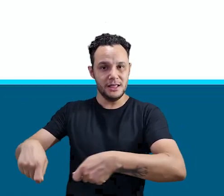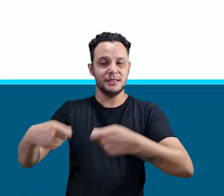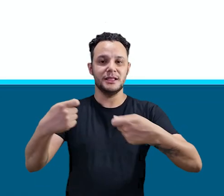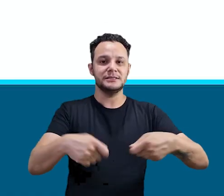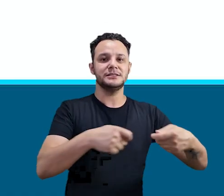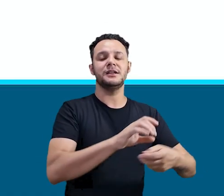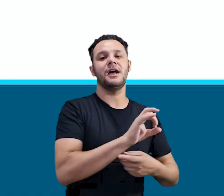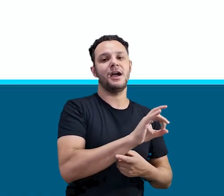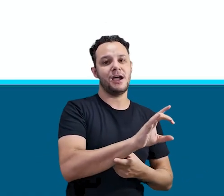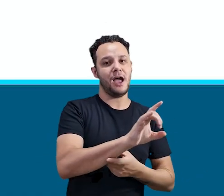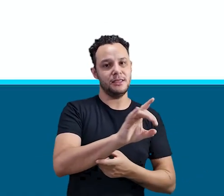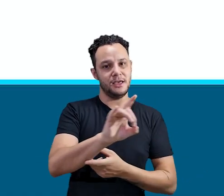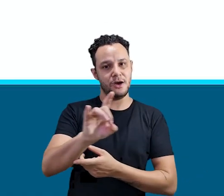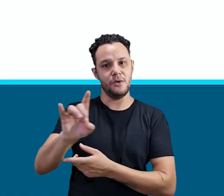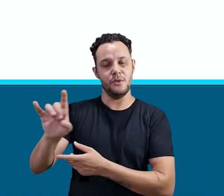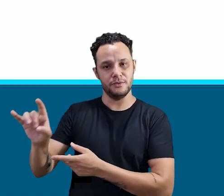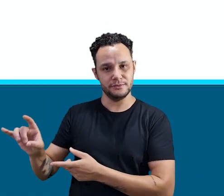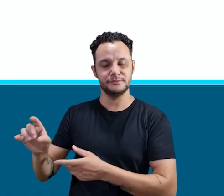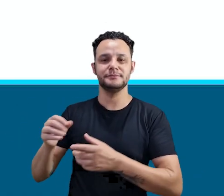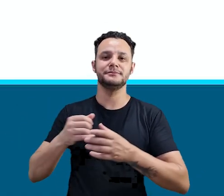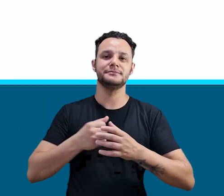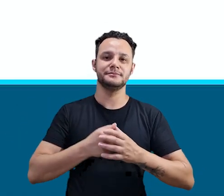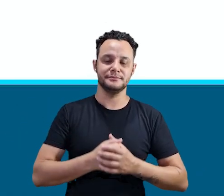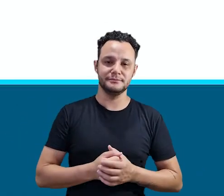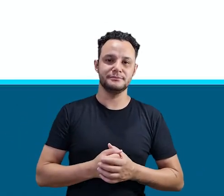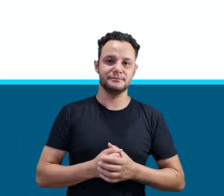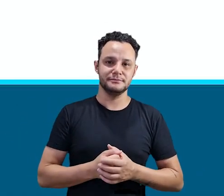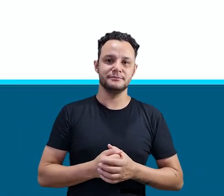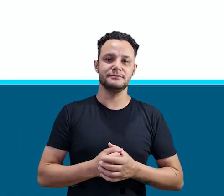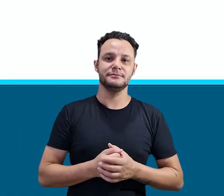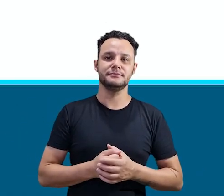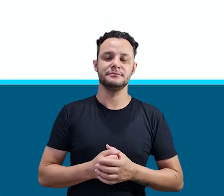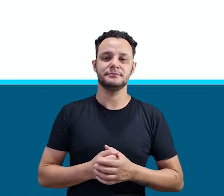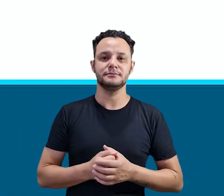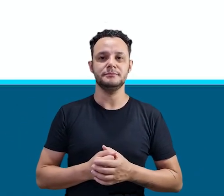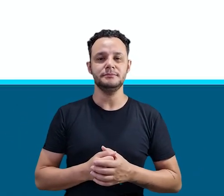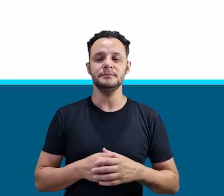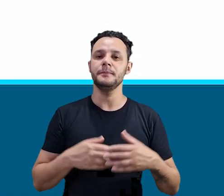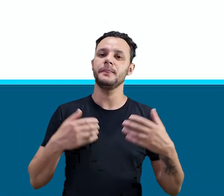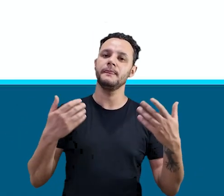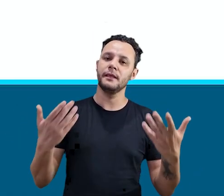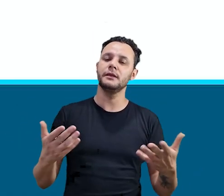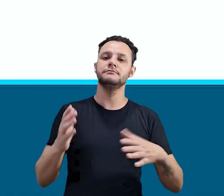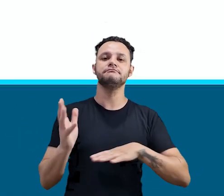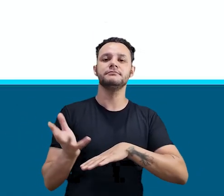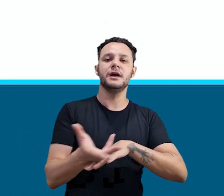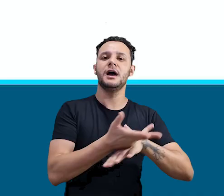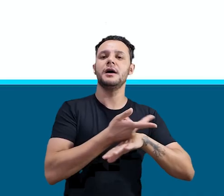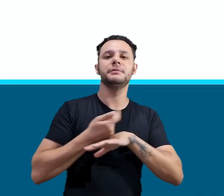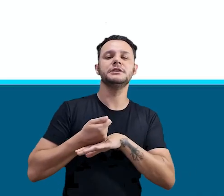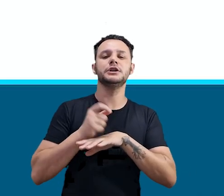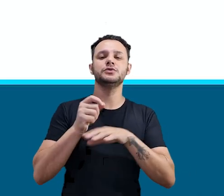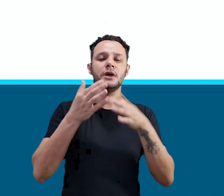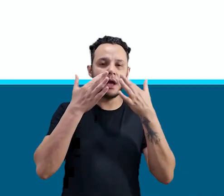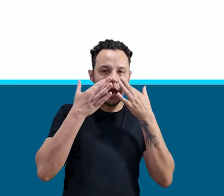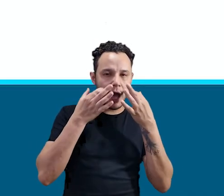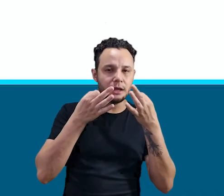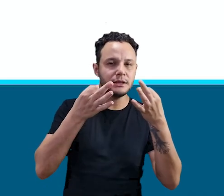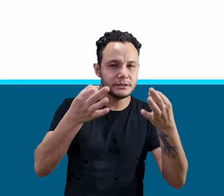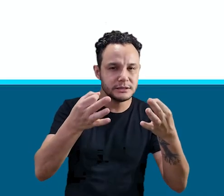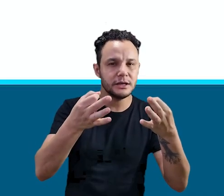a depender da necessidade de cada criança, que foi levantada novamente no estudo de caso. Então, são